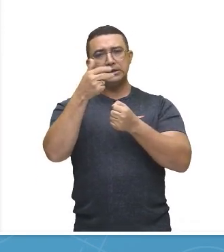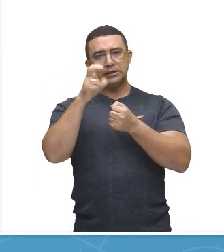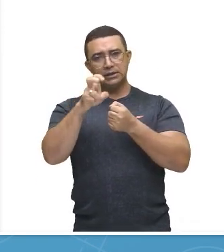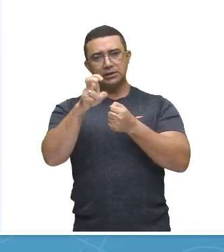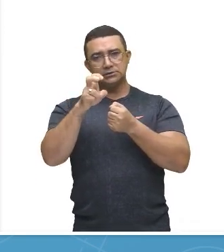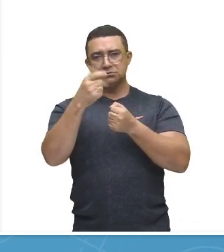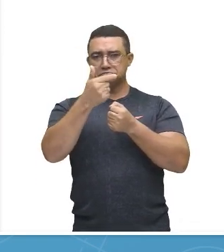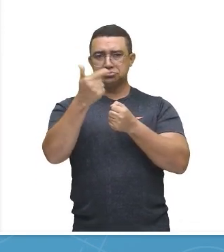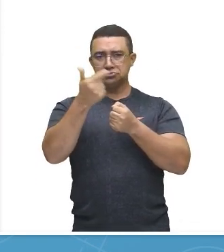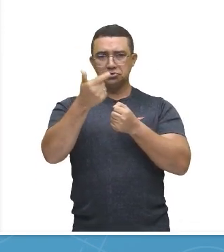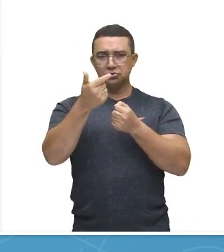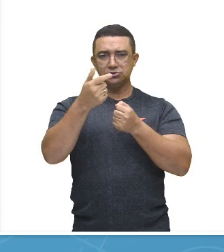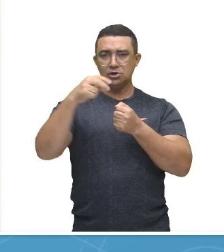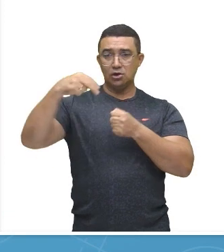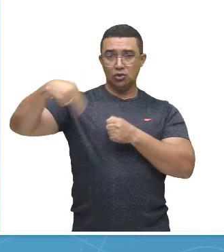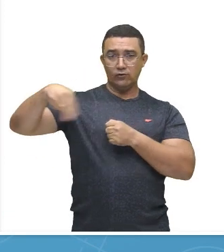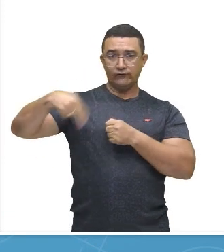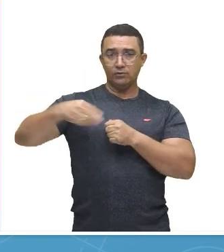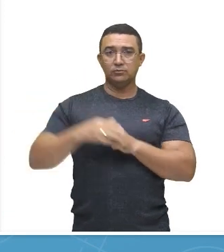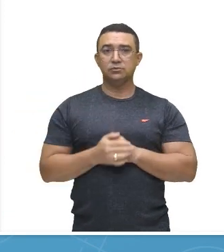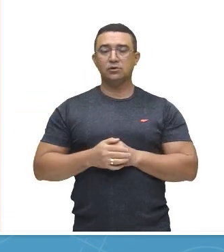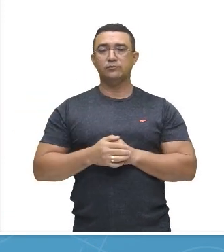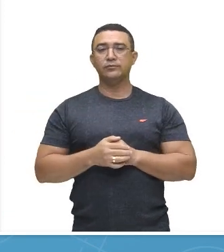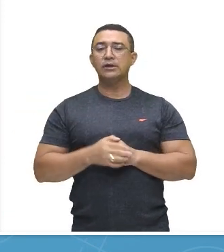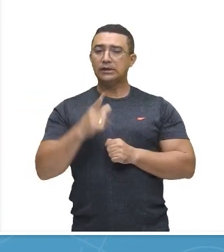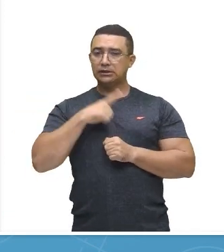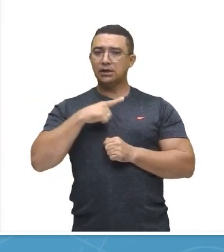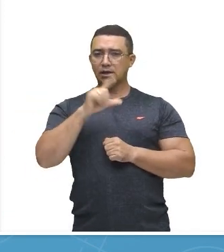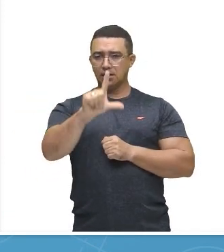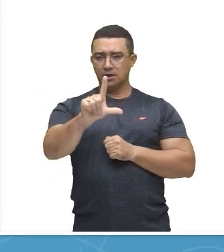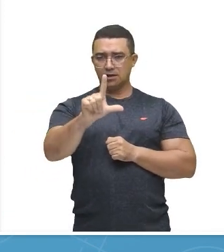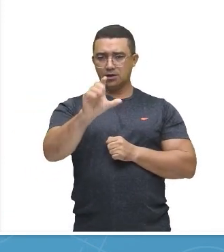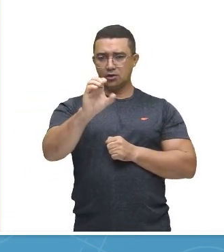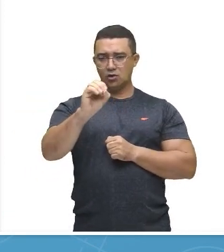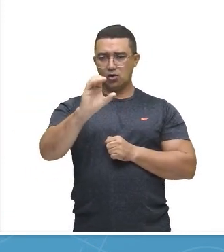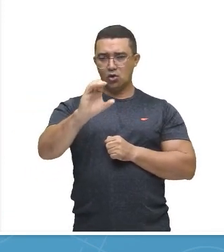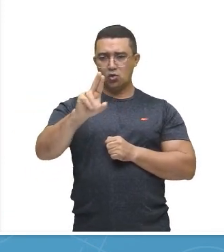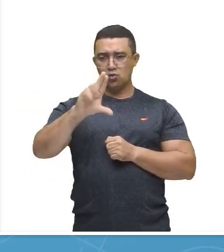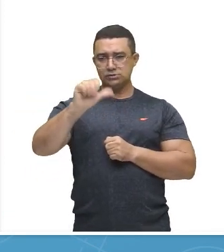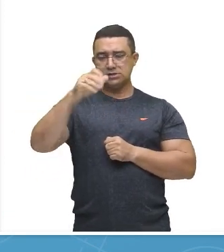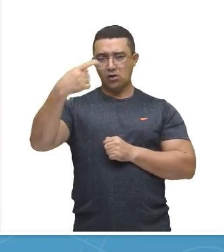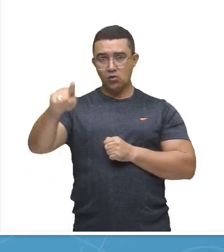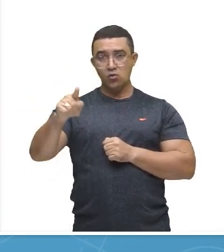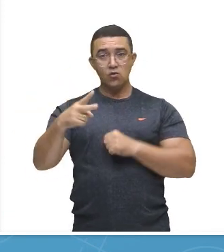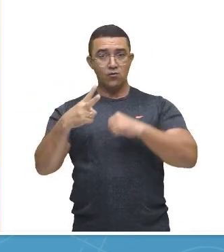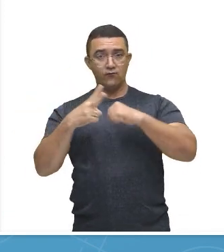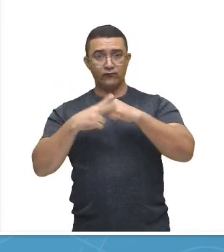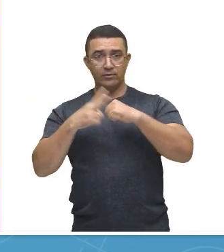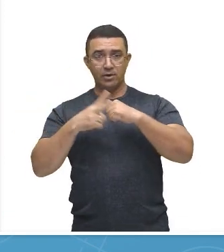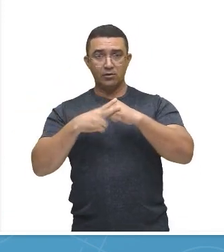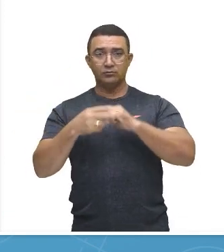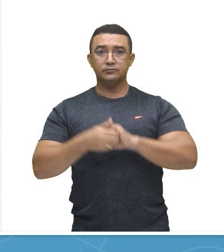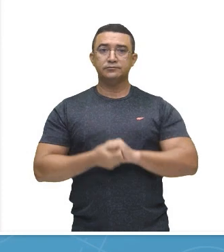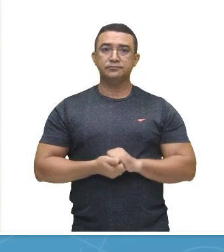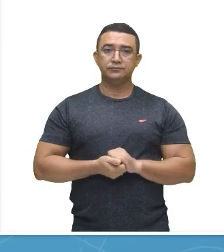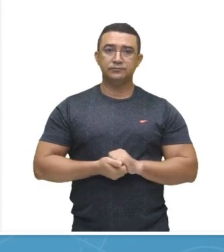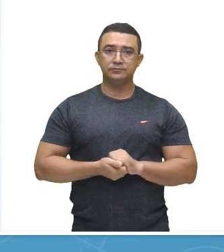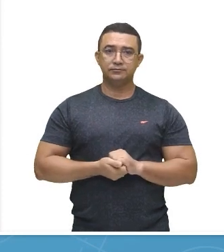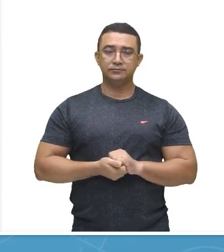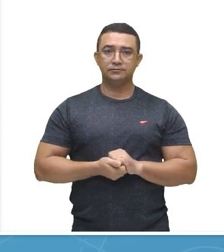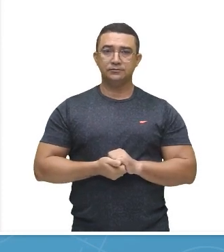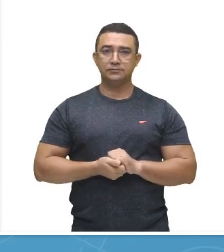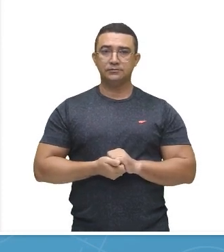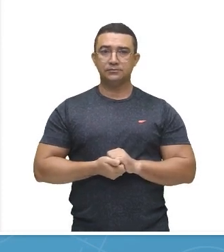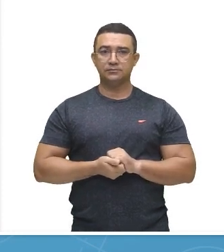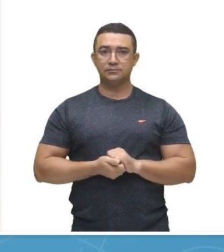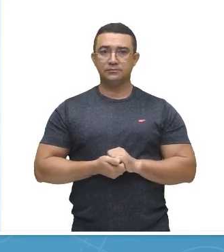as provas. Então, nós temos locução verbal. Observem que o segundo verbo, que é o verbo principal, está na forma